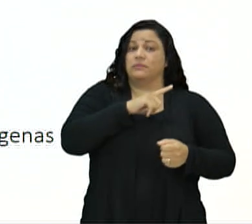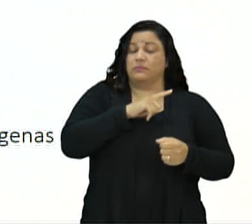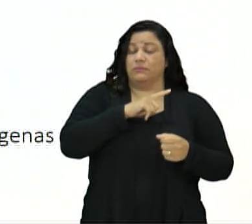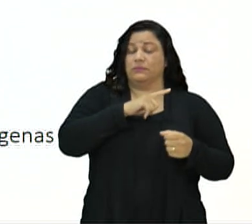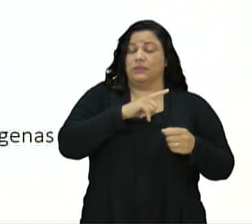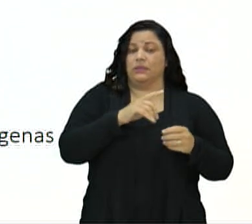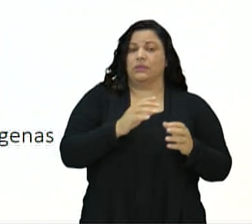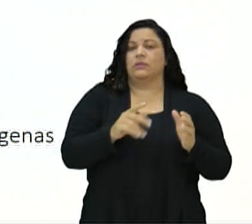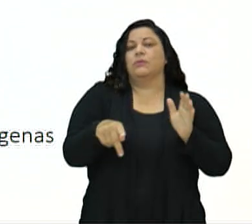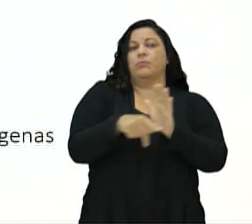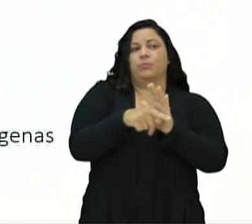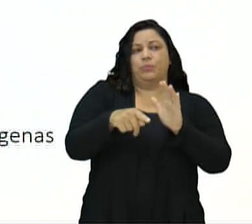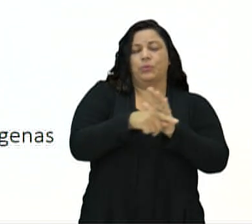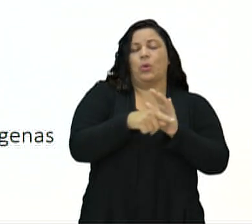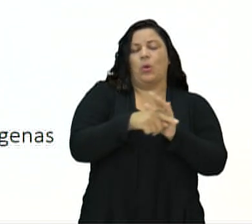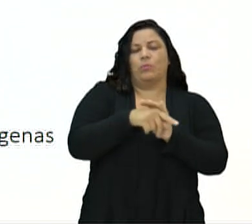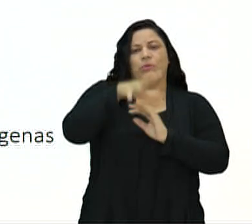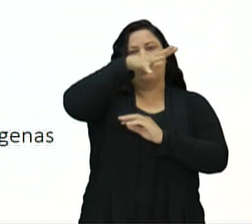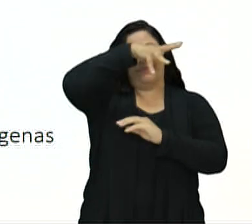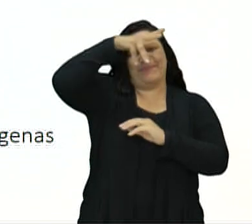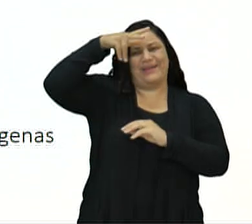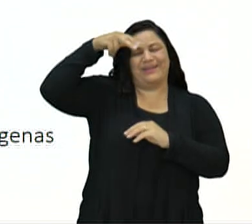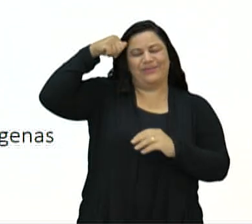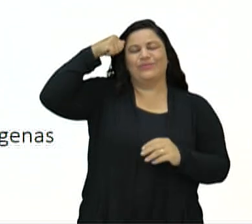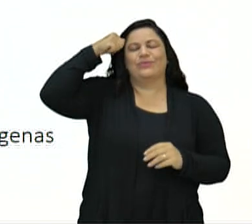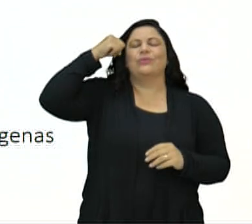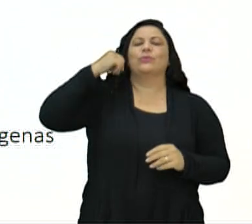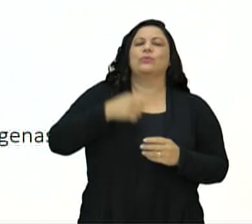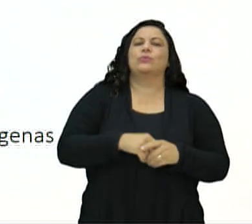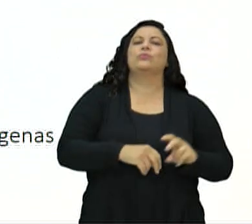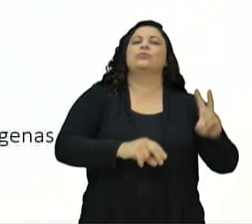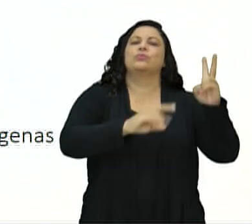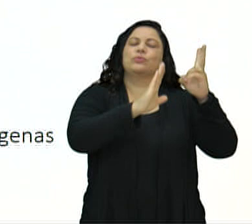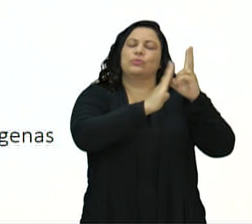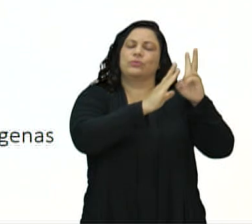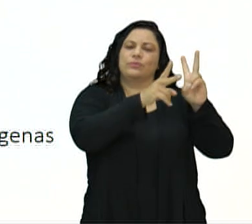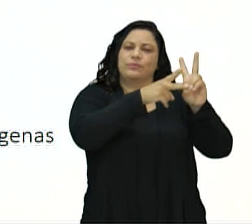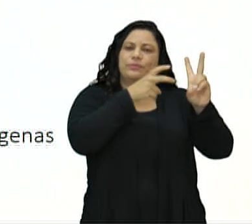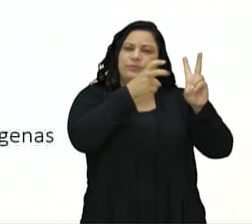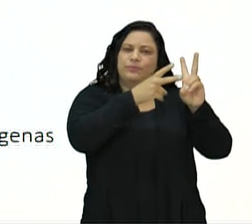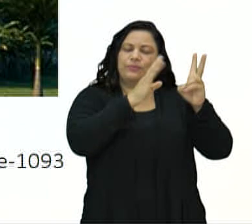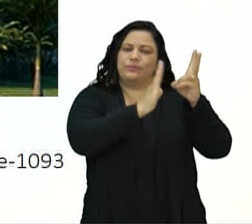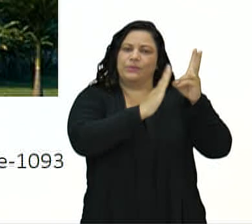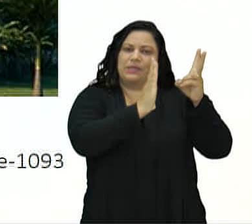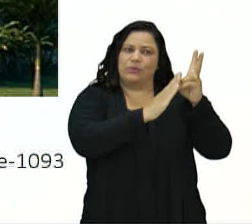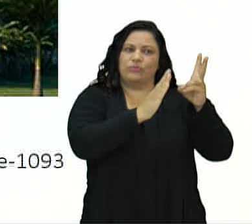fica em Mato Grosso, né? Então, aí vivem várias famílias.